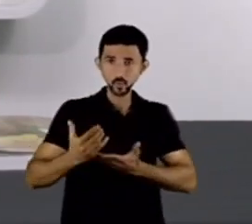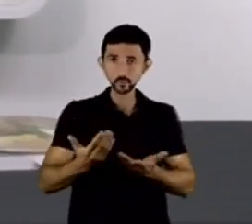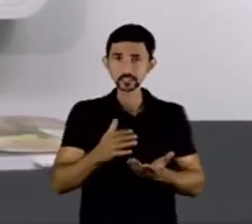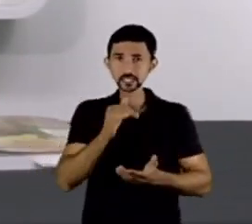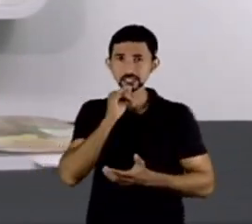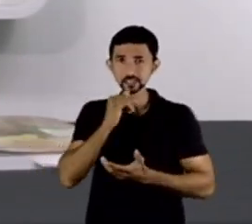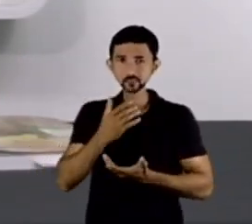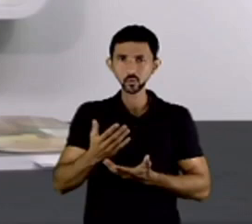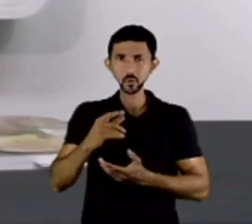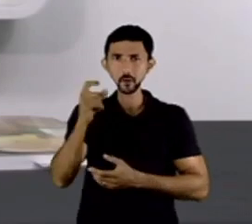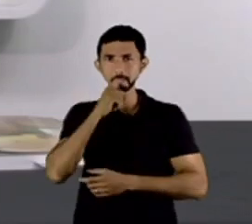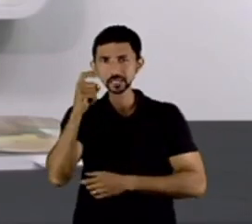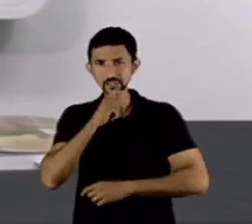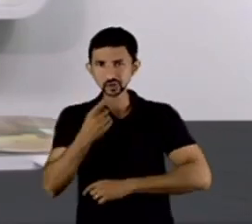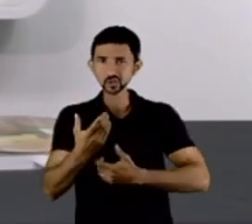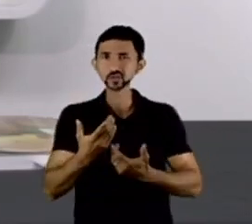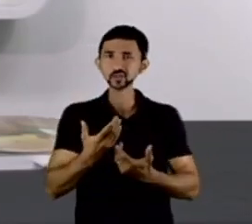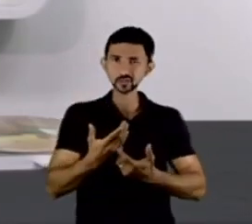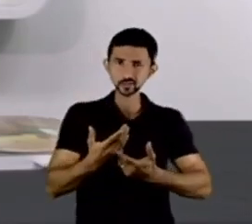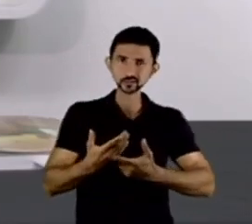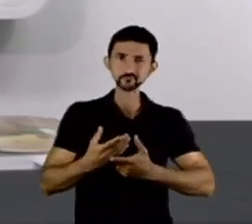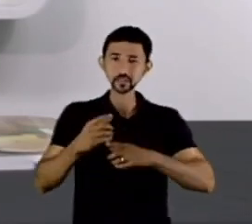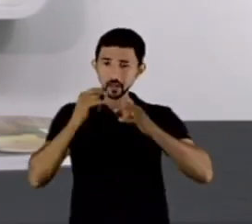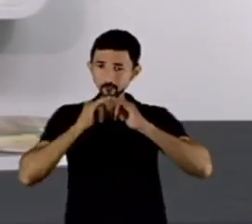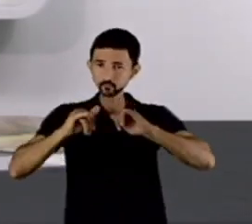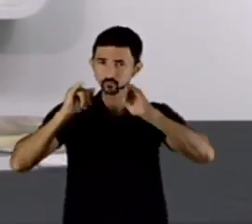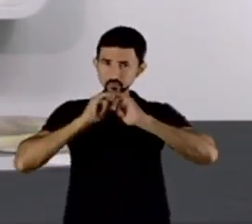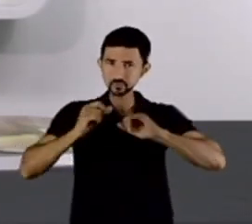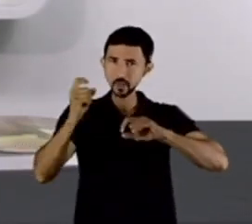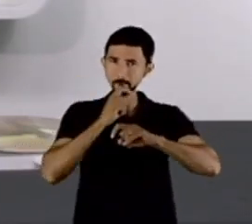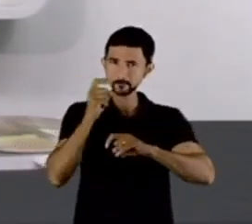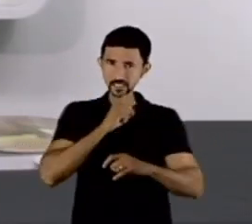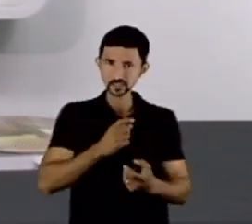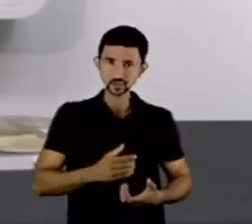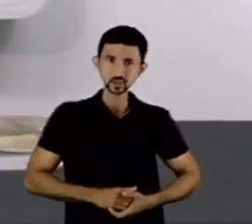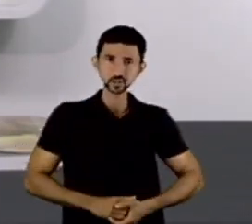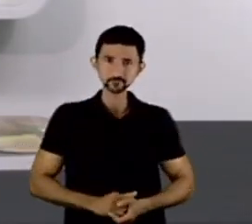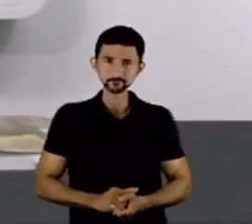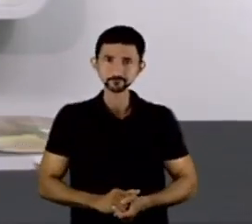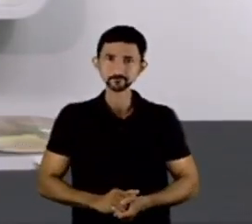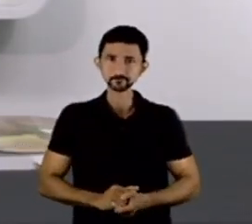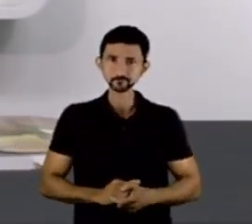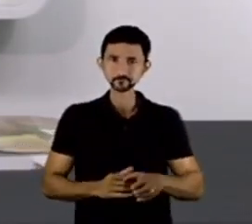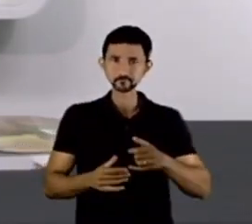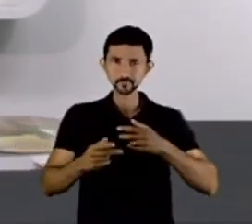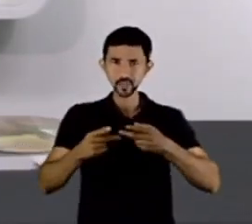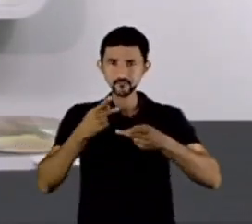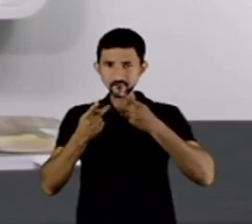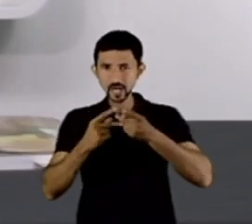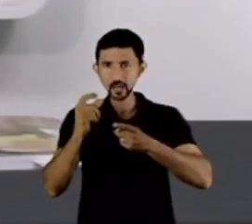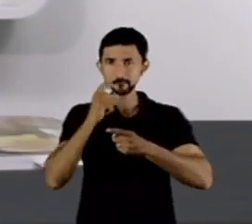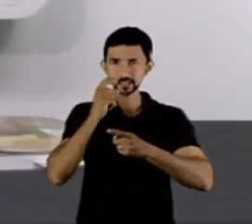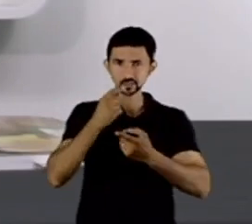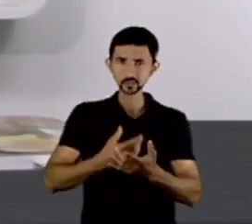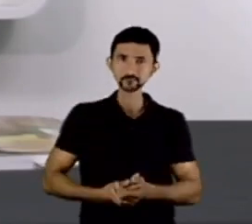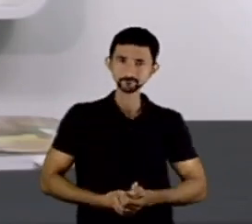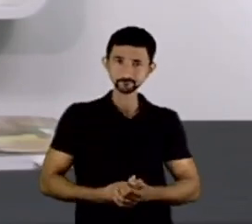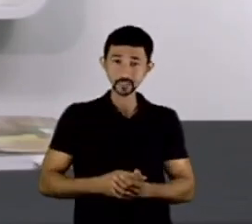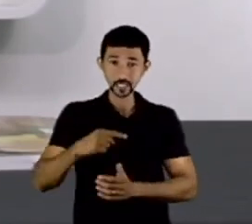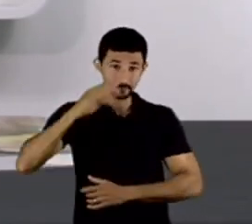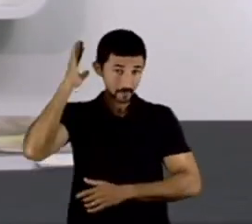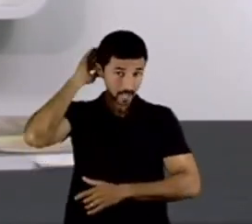dessas fakes, né? A partir dessas notícias falsas, dessas potocas, a gente pode falar assim, né? Bem paraense,